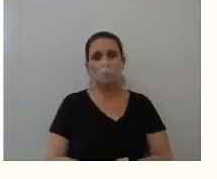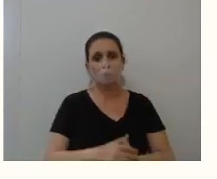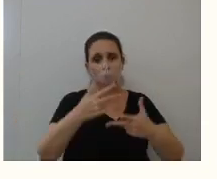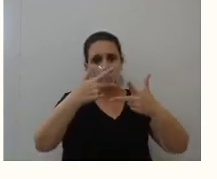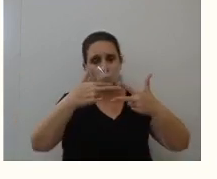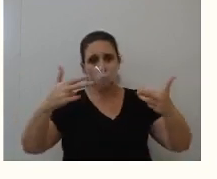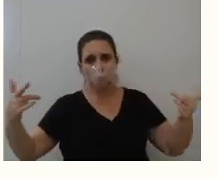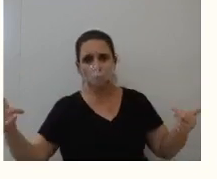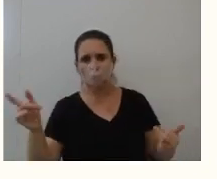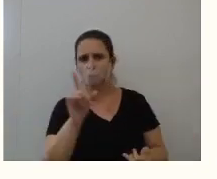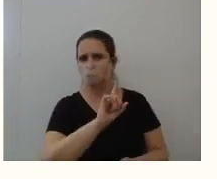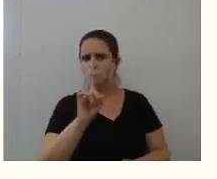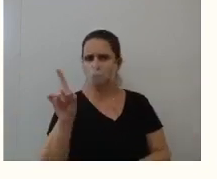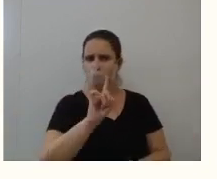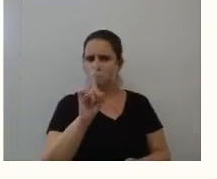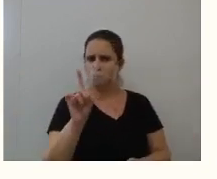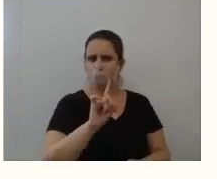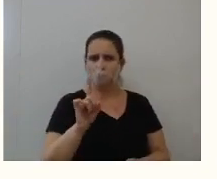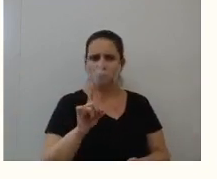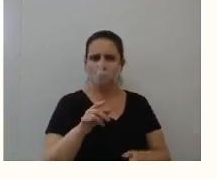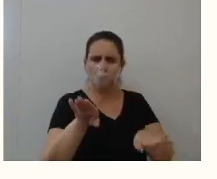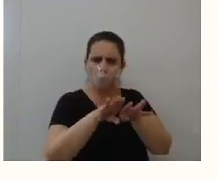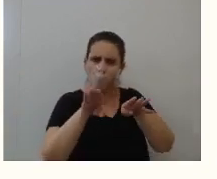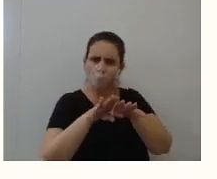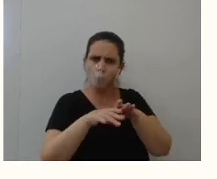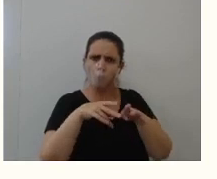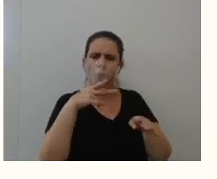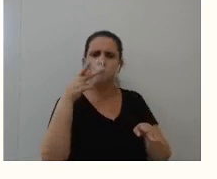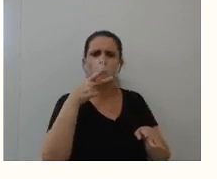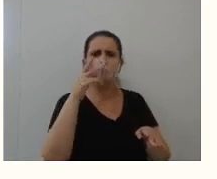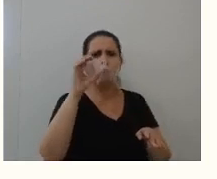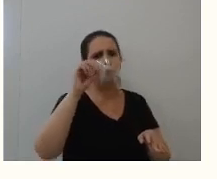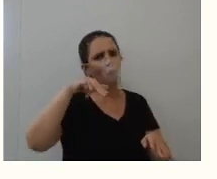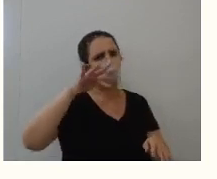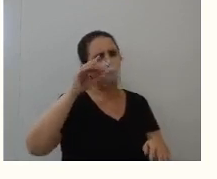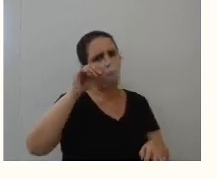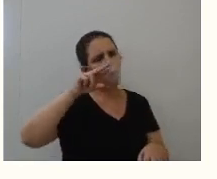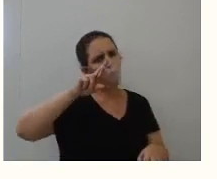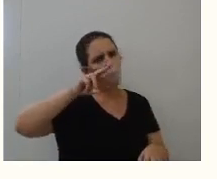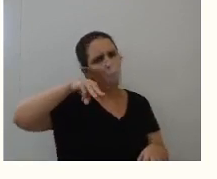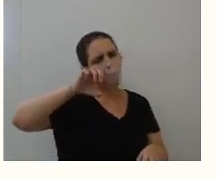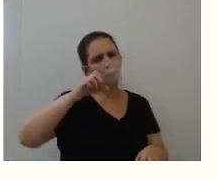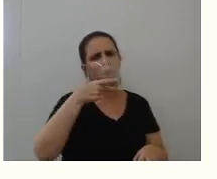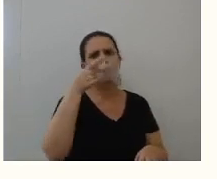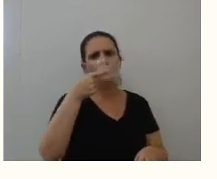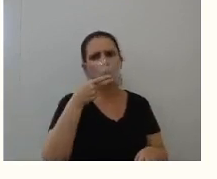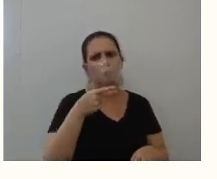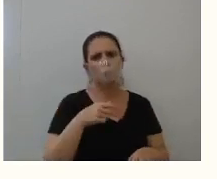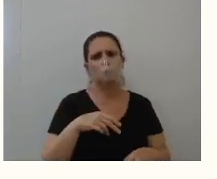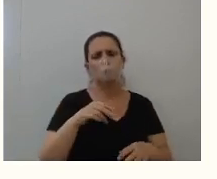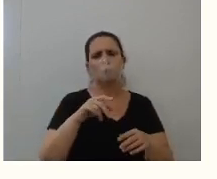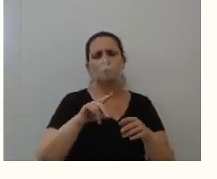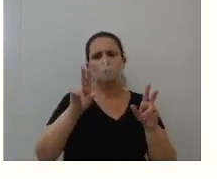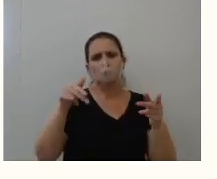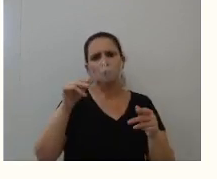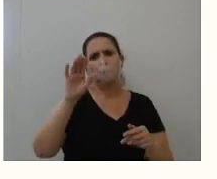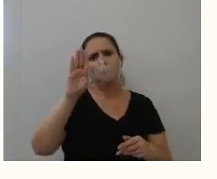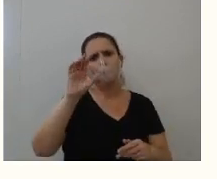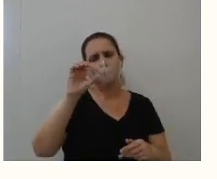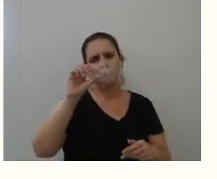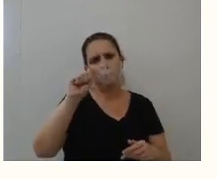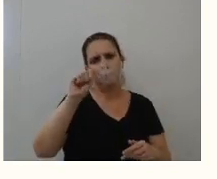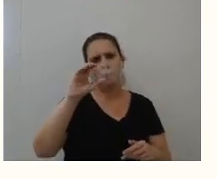não são como dizem, não são conforme dizem. Segundo Bakhtin, os